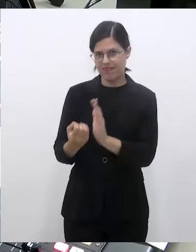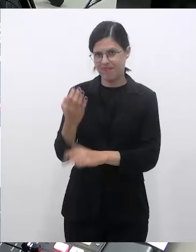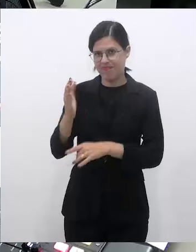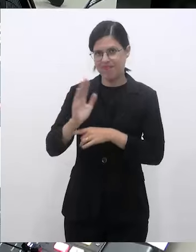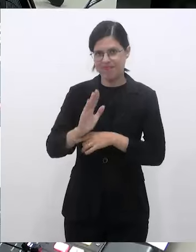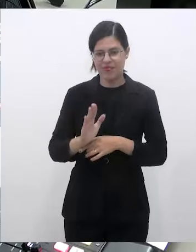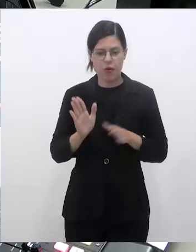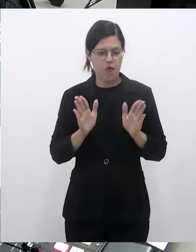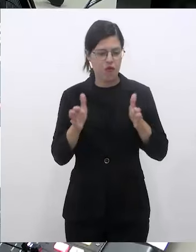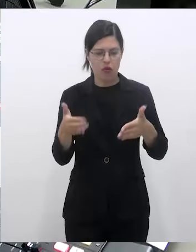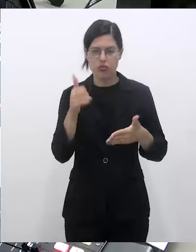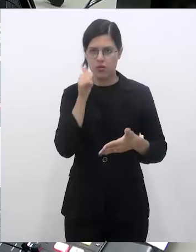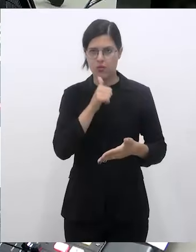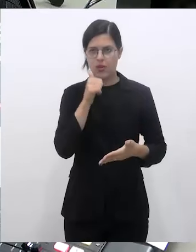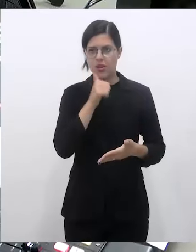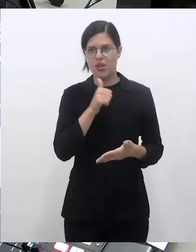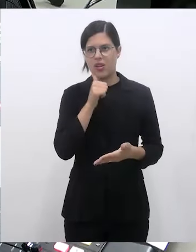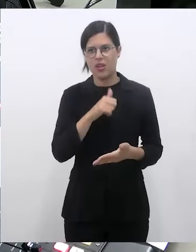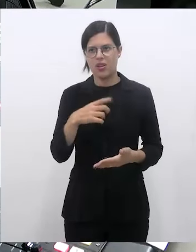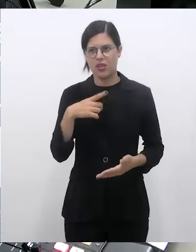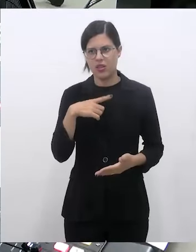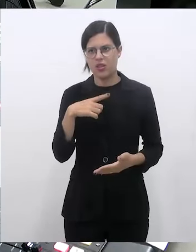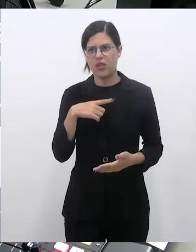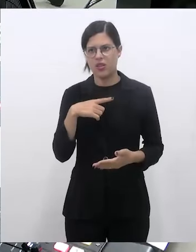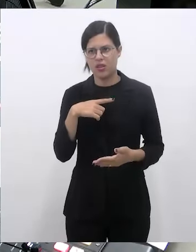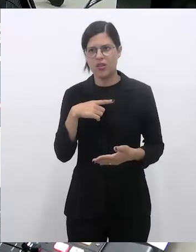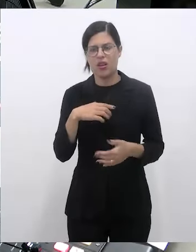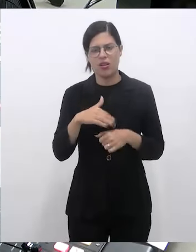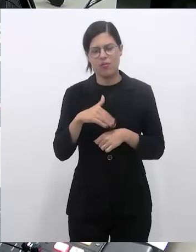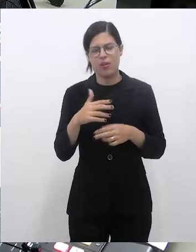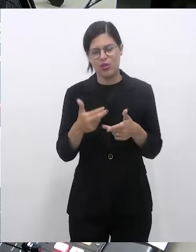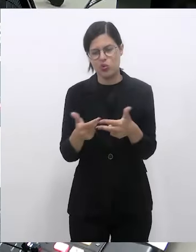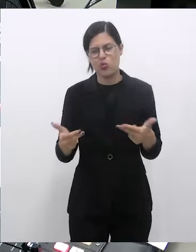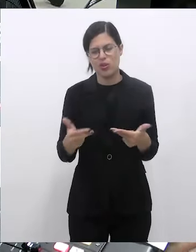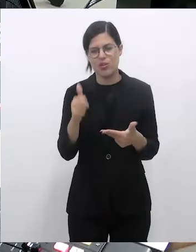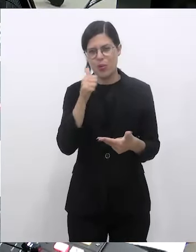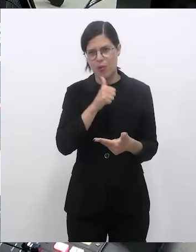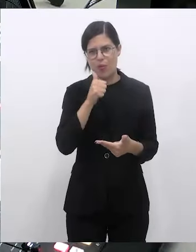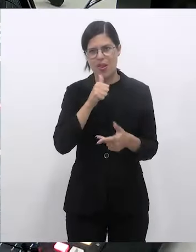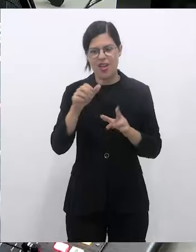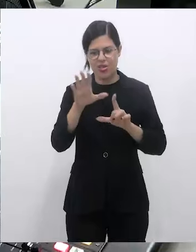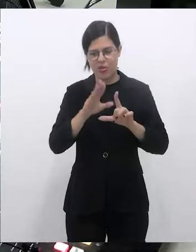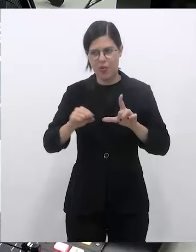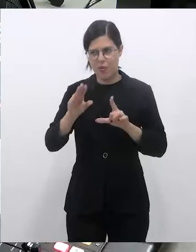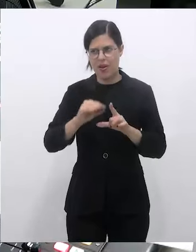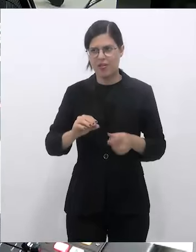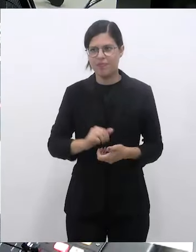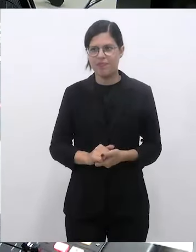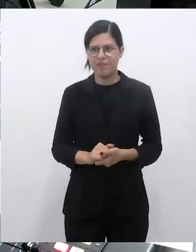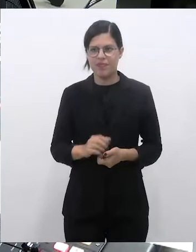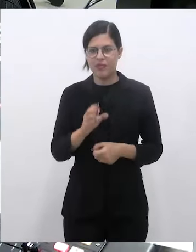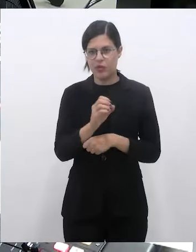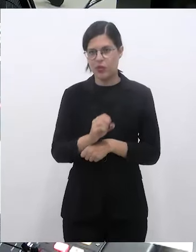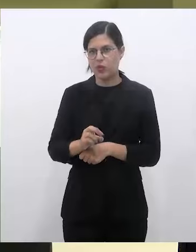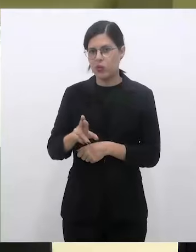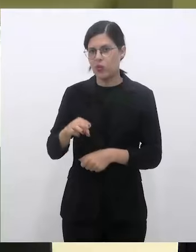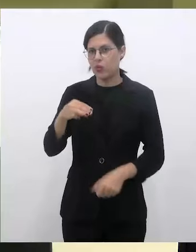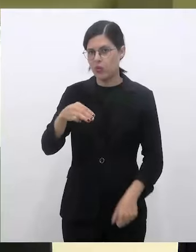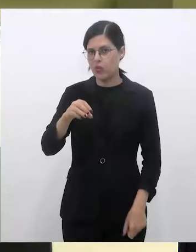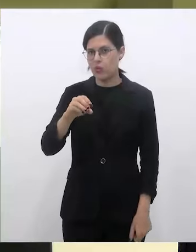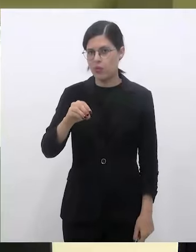criando produções com esse olhar voltado para a mulher, né? Então, tem muito mais coisa para mulheres dublarem.